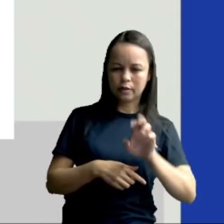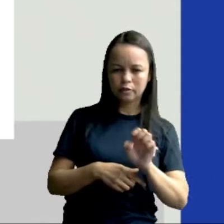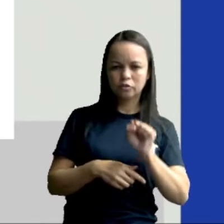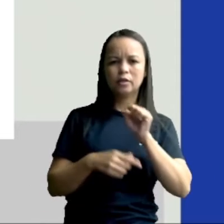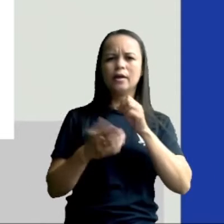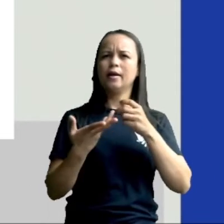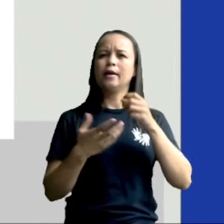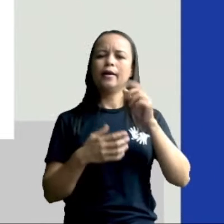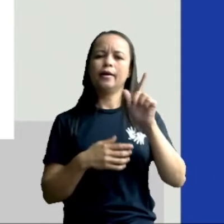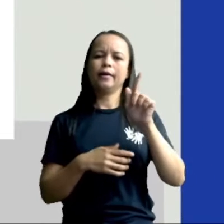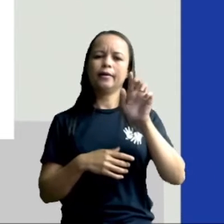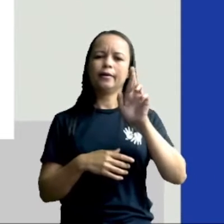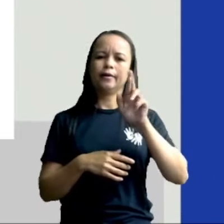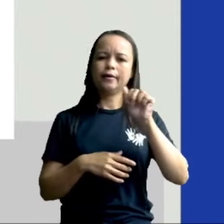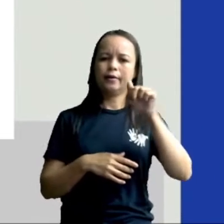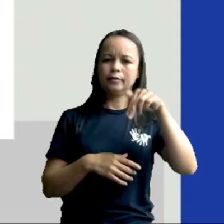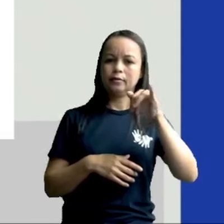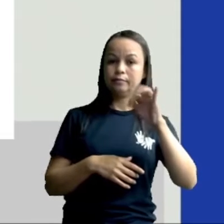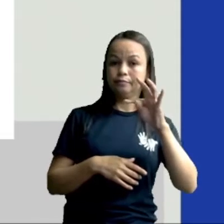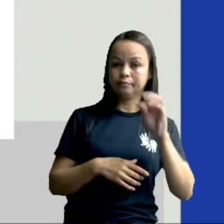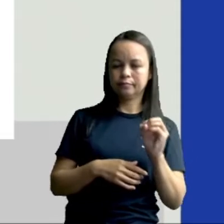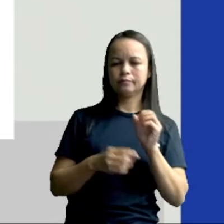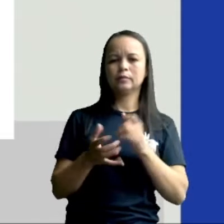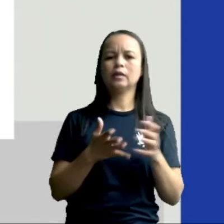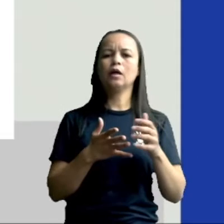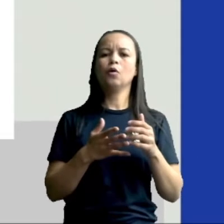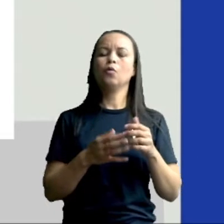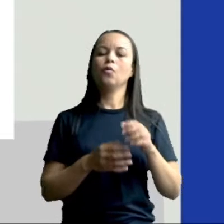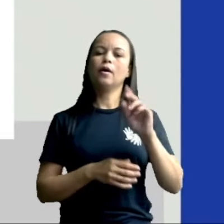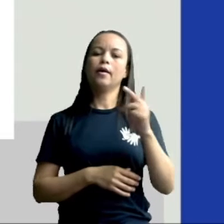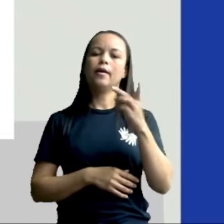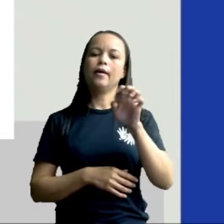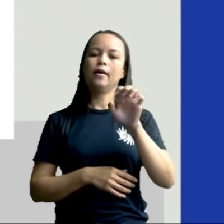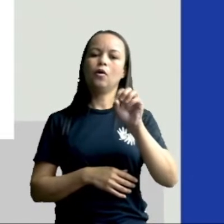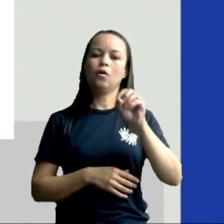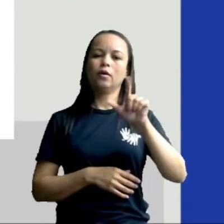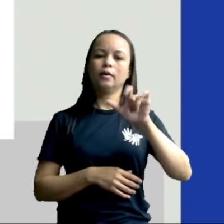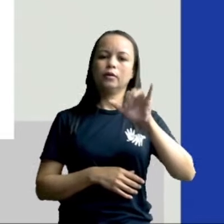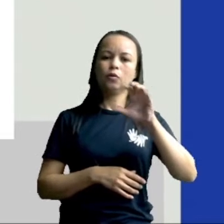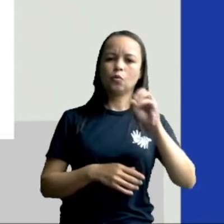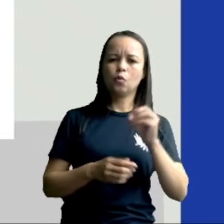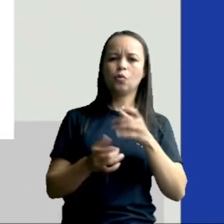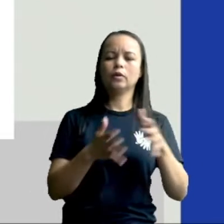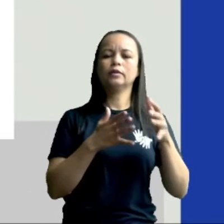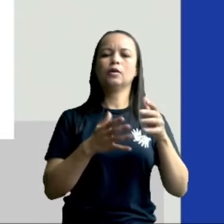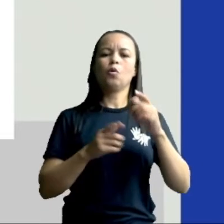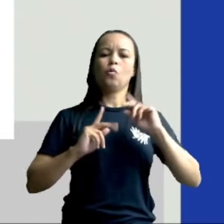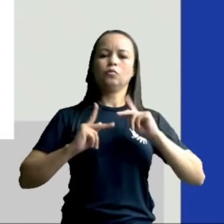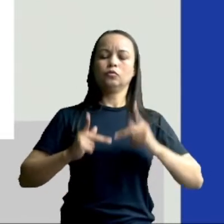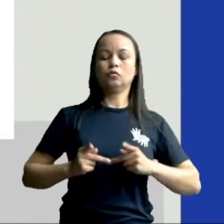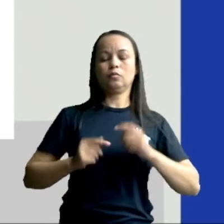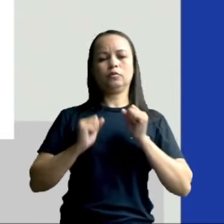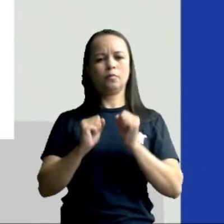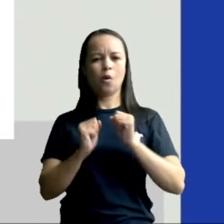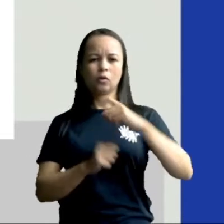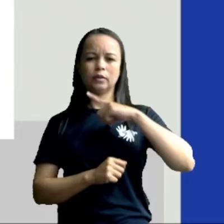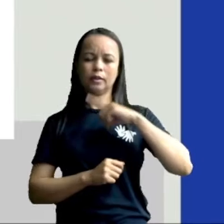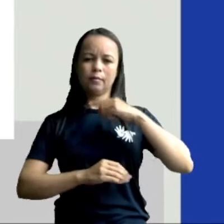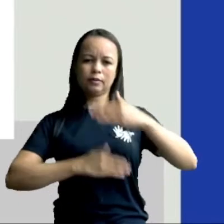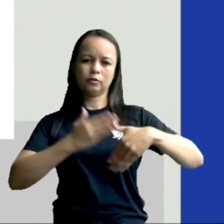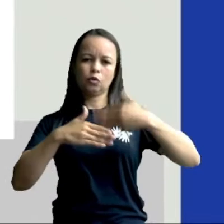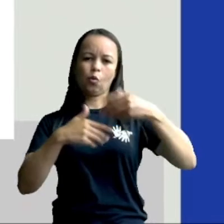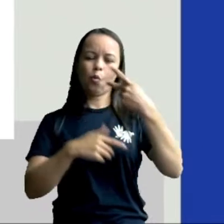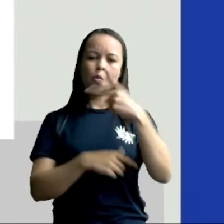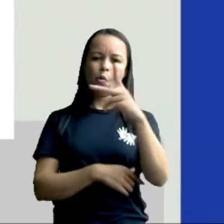Os biológicos, que são materiais e energia que o homem pode obter a partir de outros seres vivos.